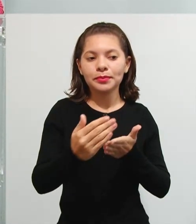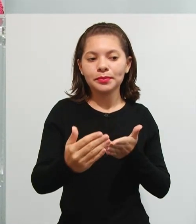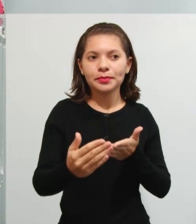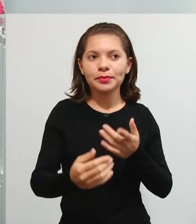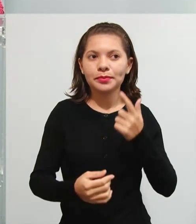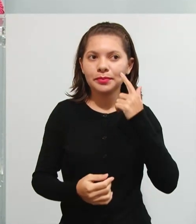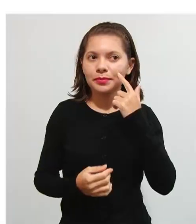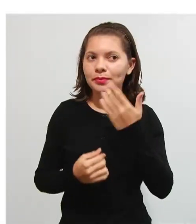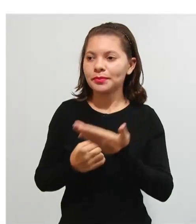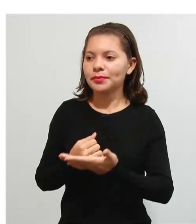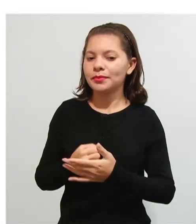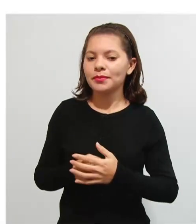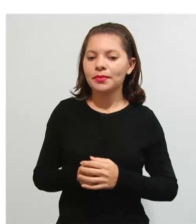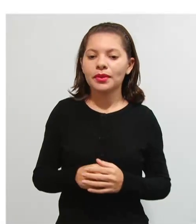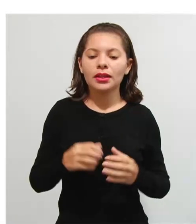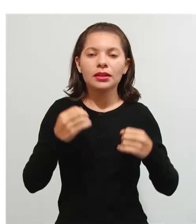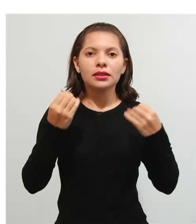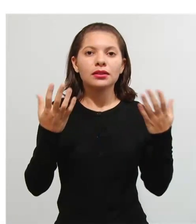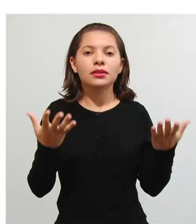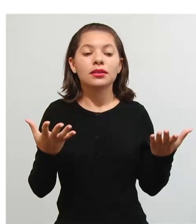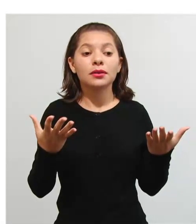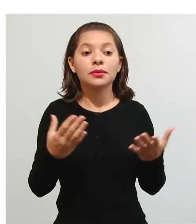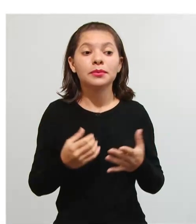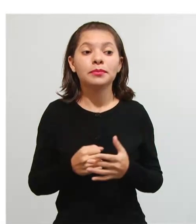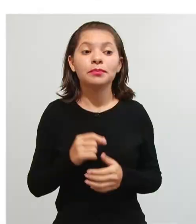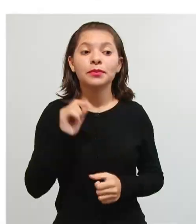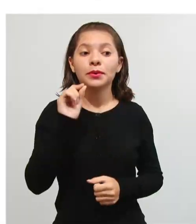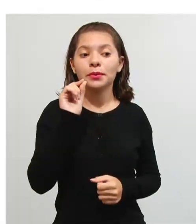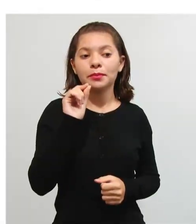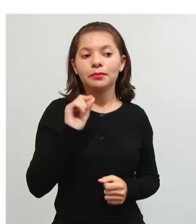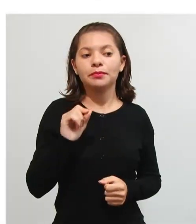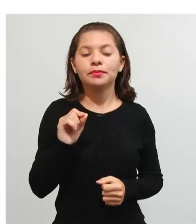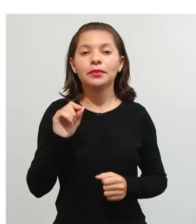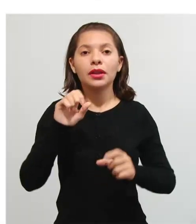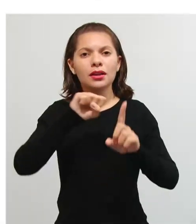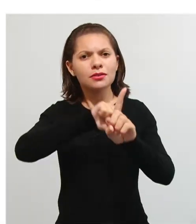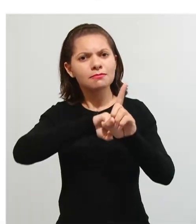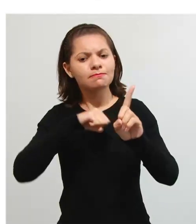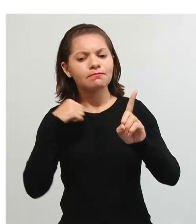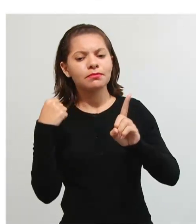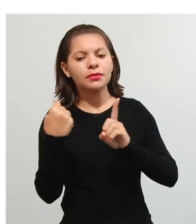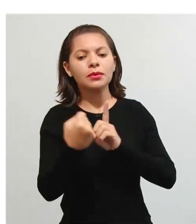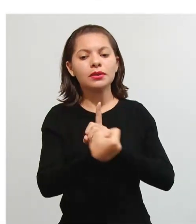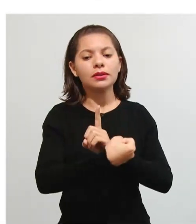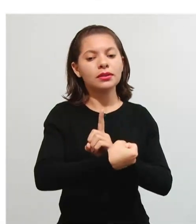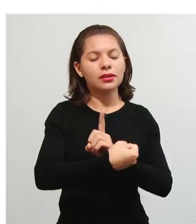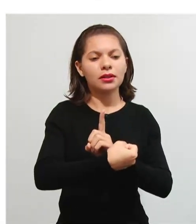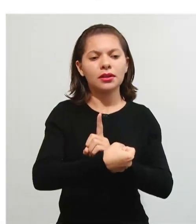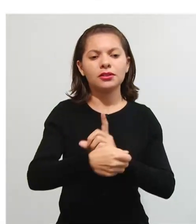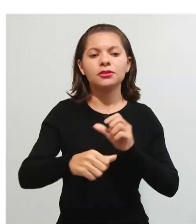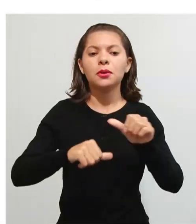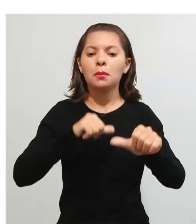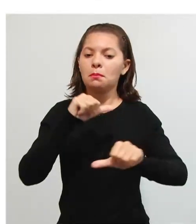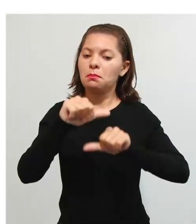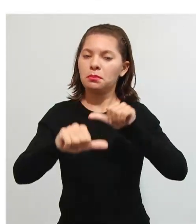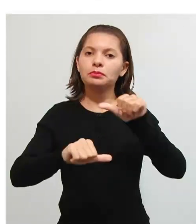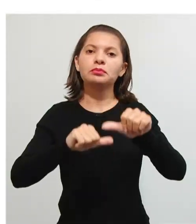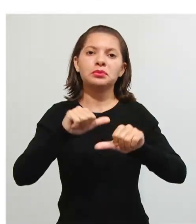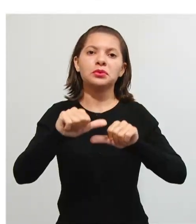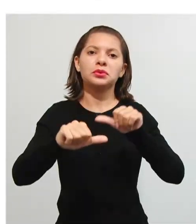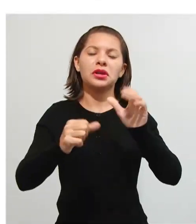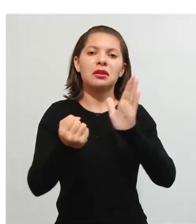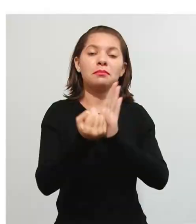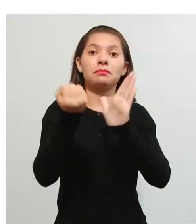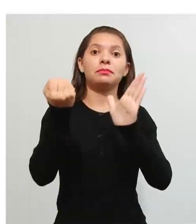frente. Então, falando em tendências, né, a sociedade passa por essas transformações. Essas transformações,